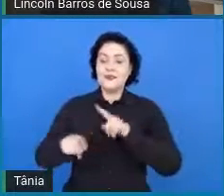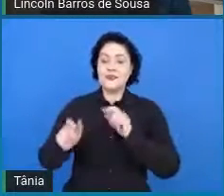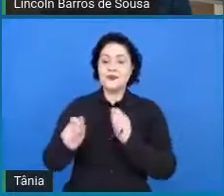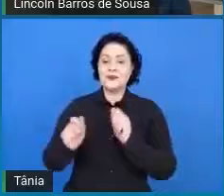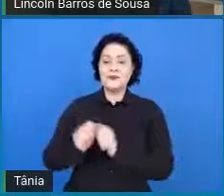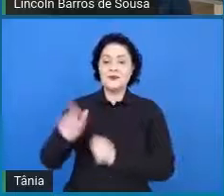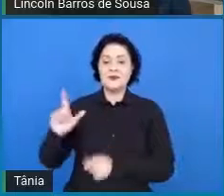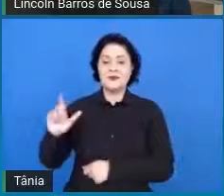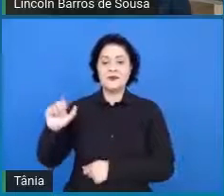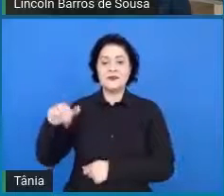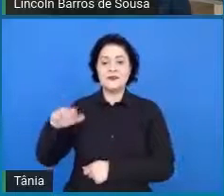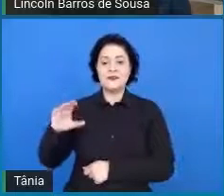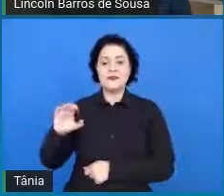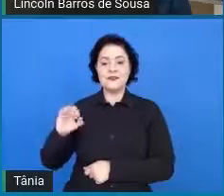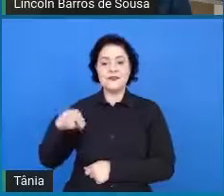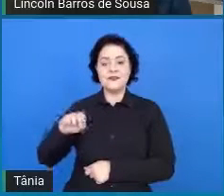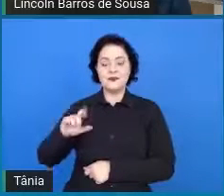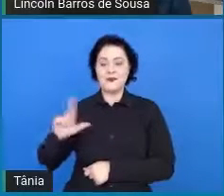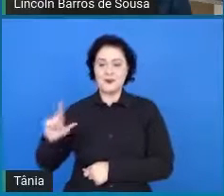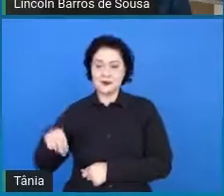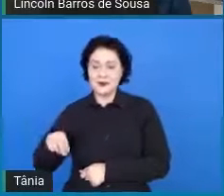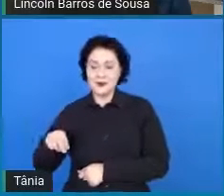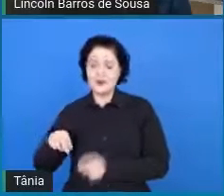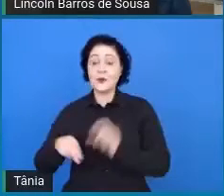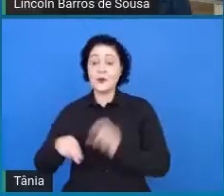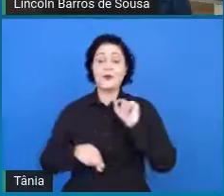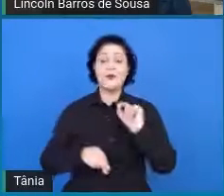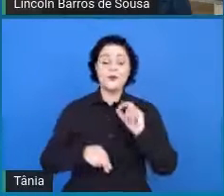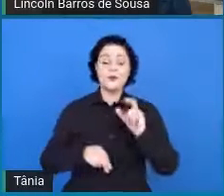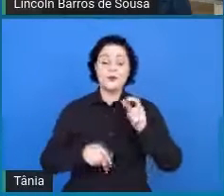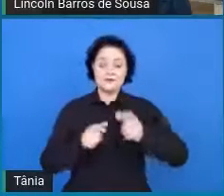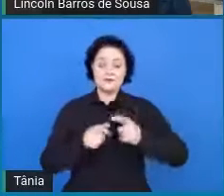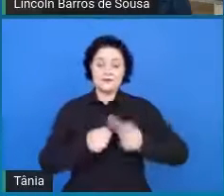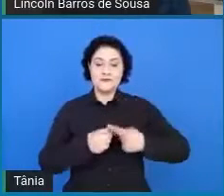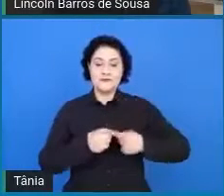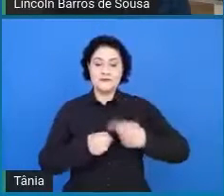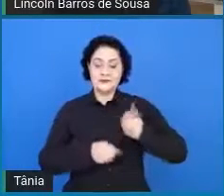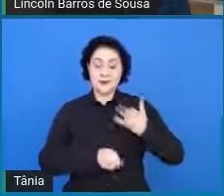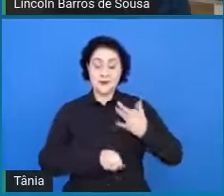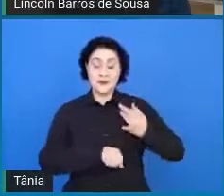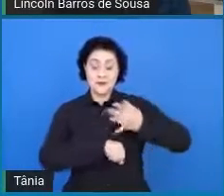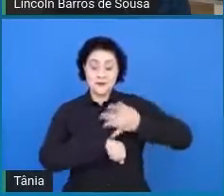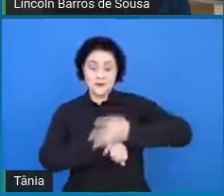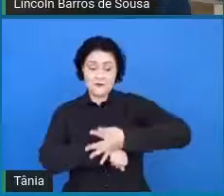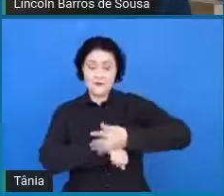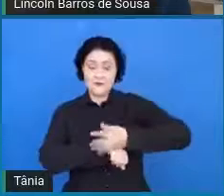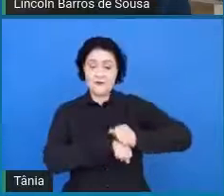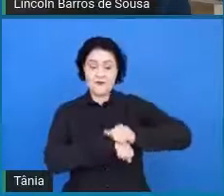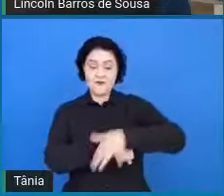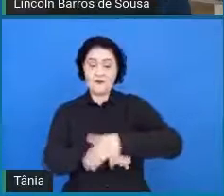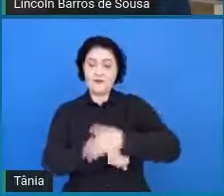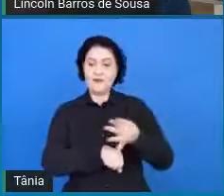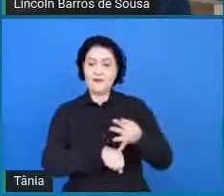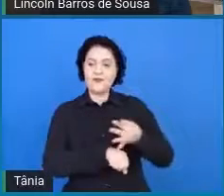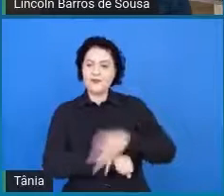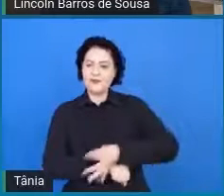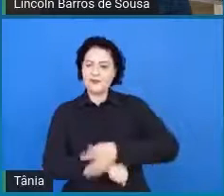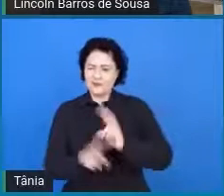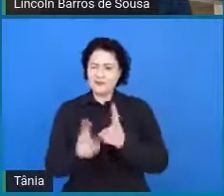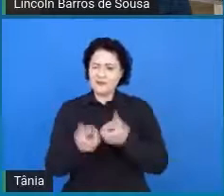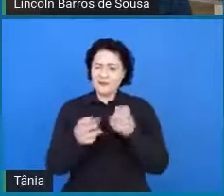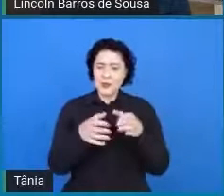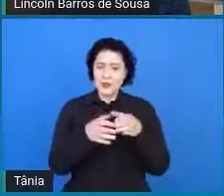link ou Barros de Souza lá de Foz do Iguaçu Vocês já viram que a equipe